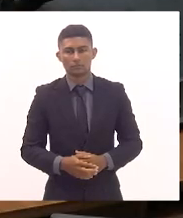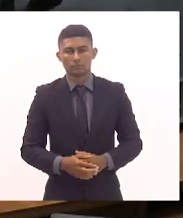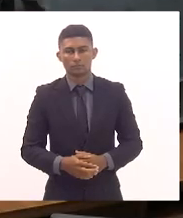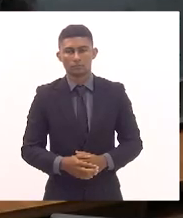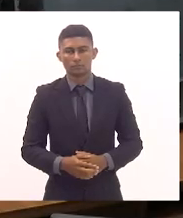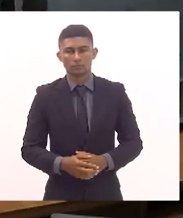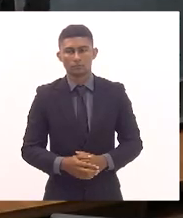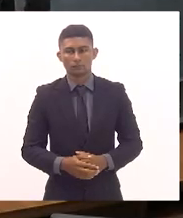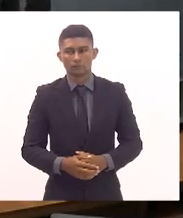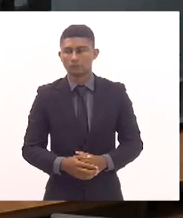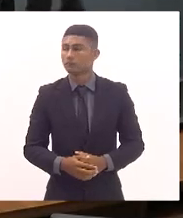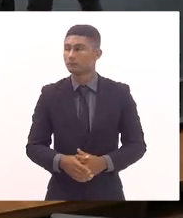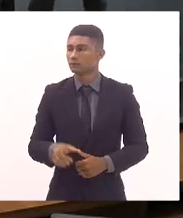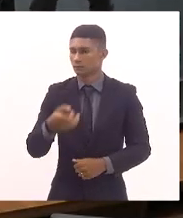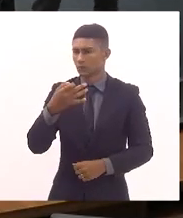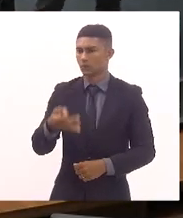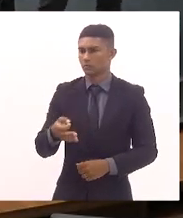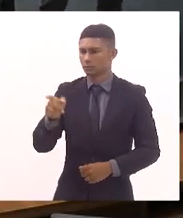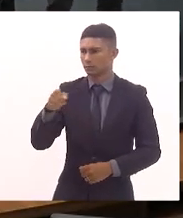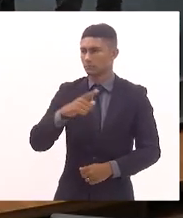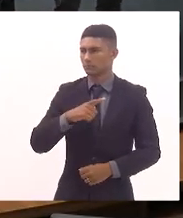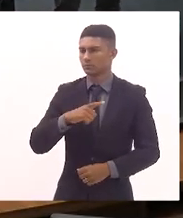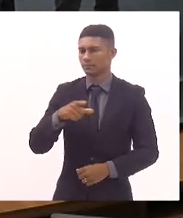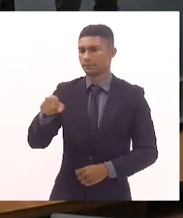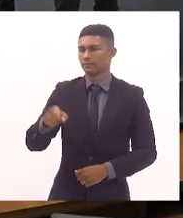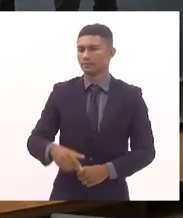Tem parecer, deputado Luiz Paulo?